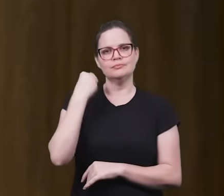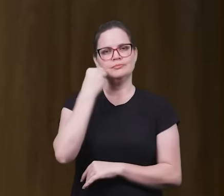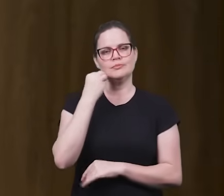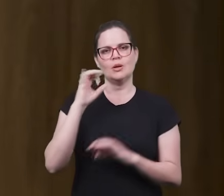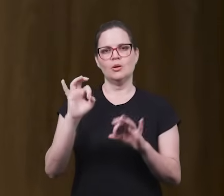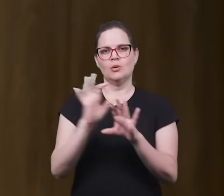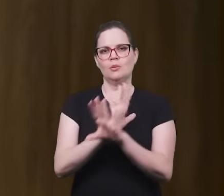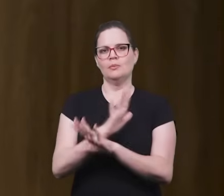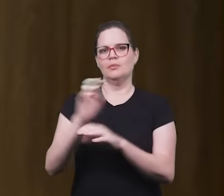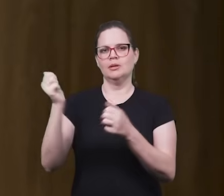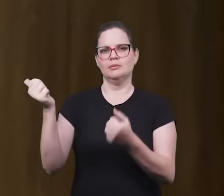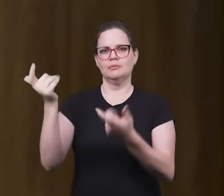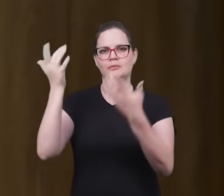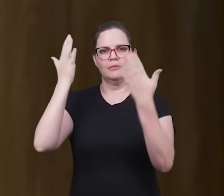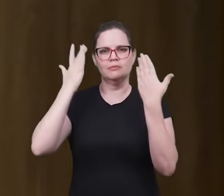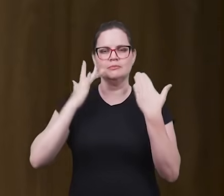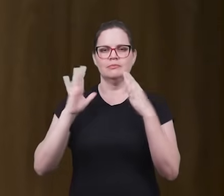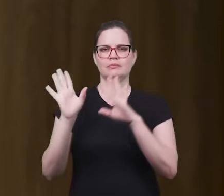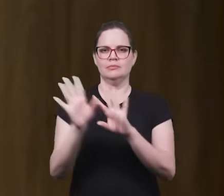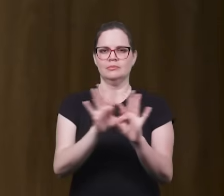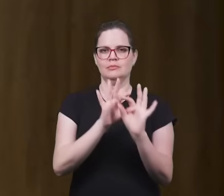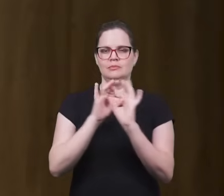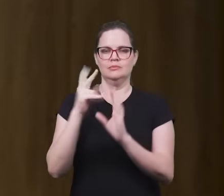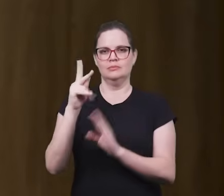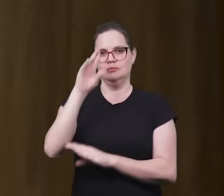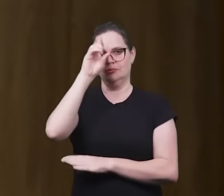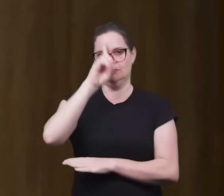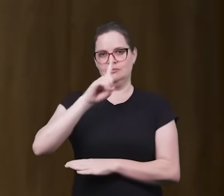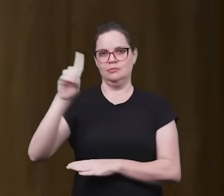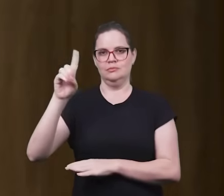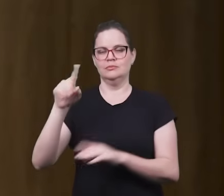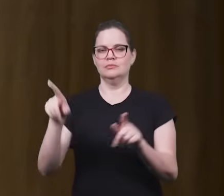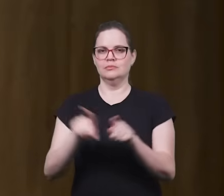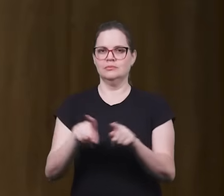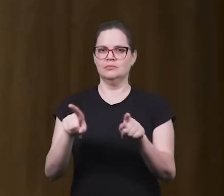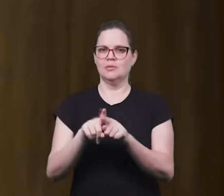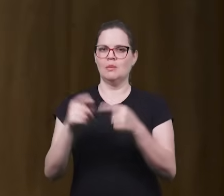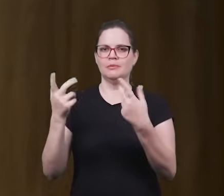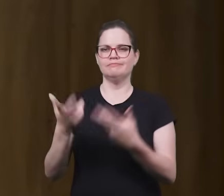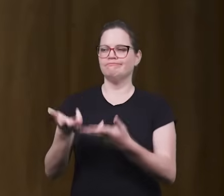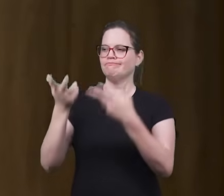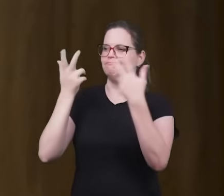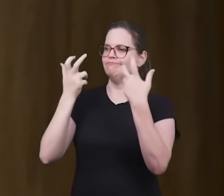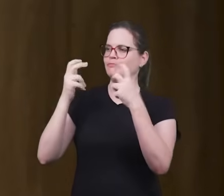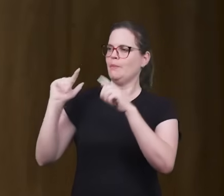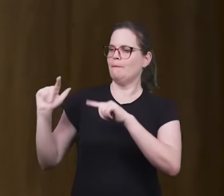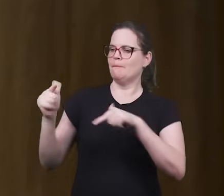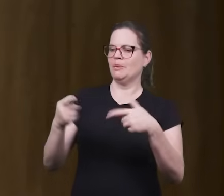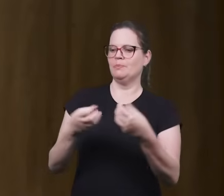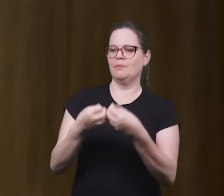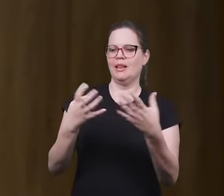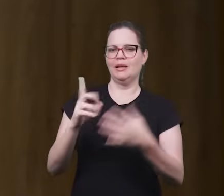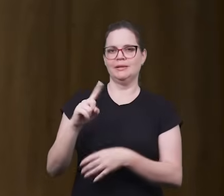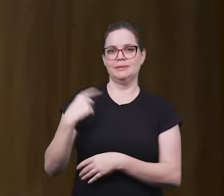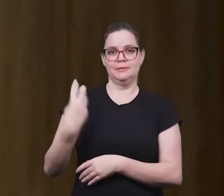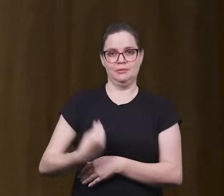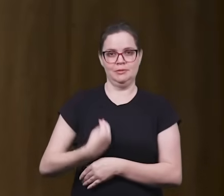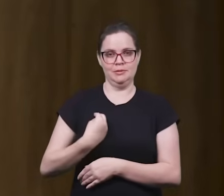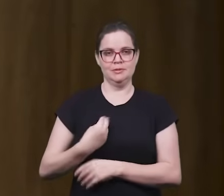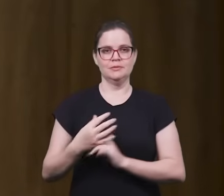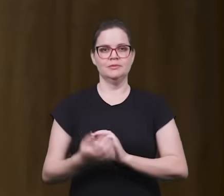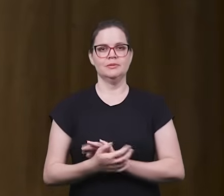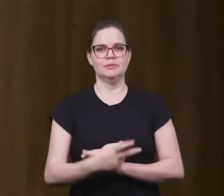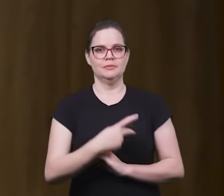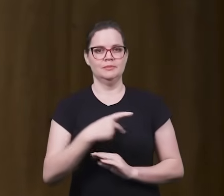a plenitude da comunhão com Deus e ver suas maravilhas manifestas em nossas